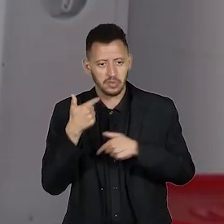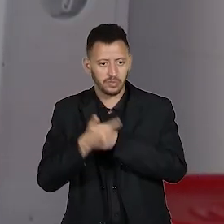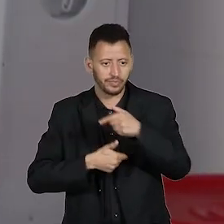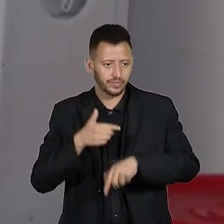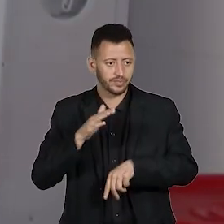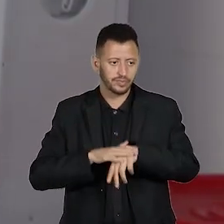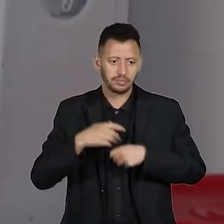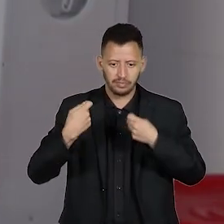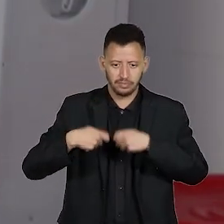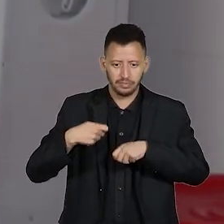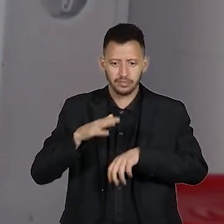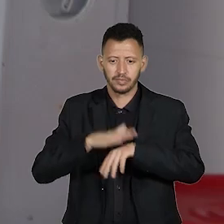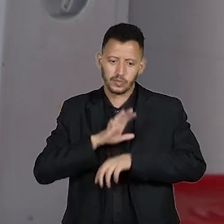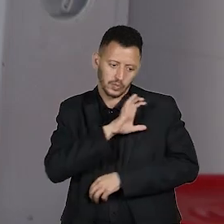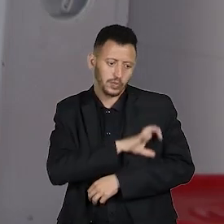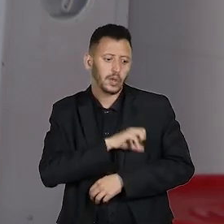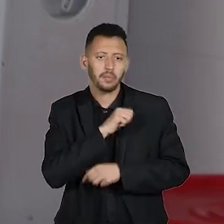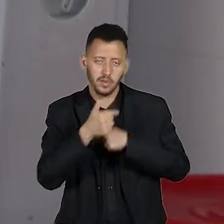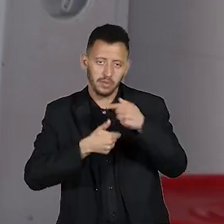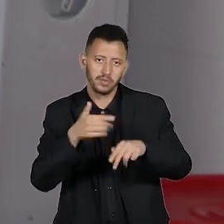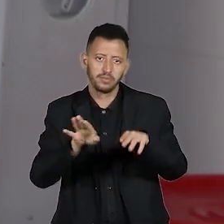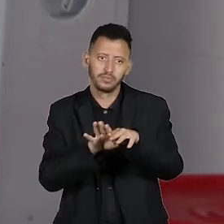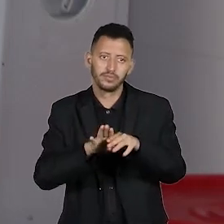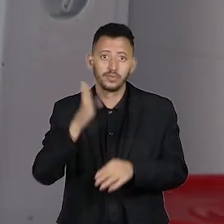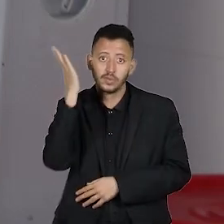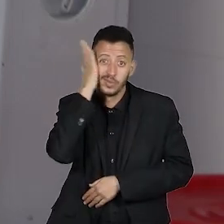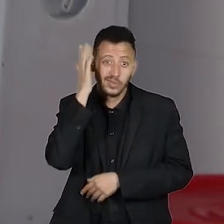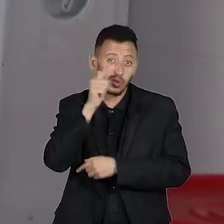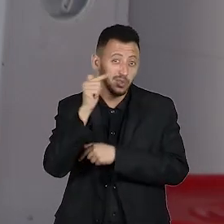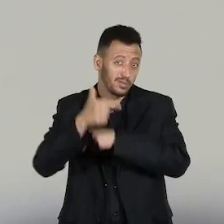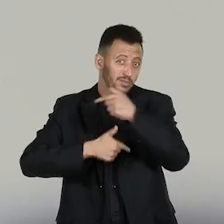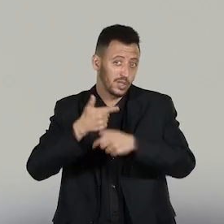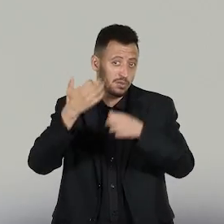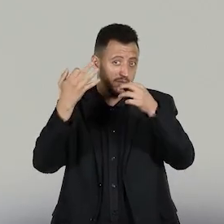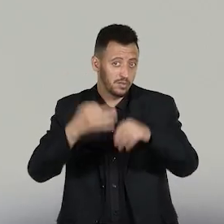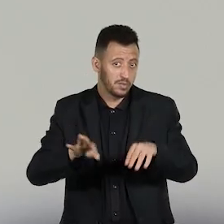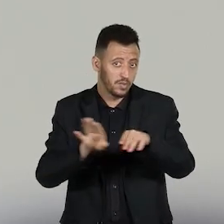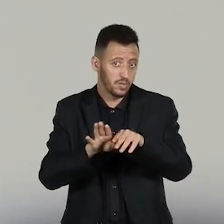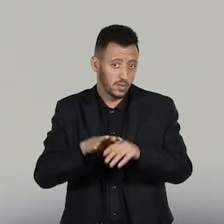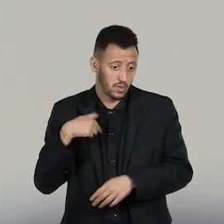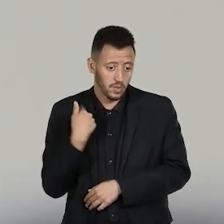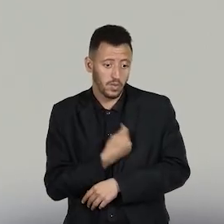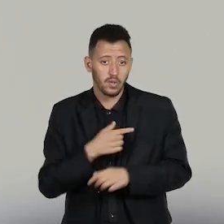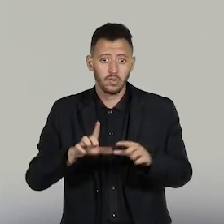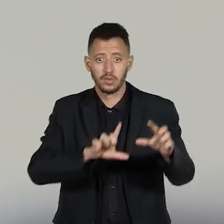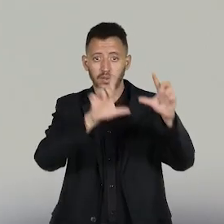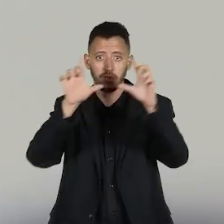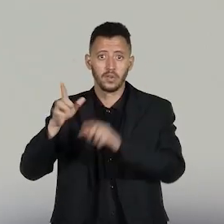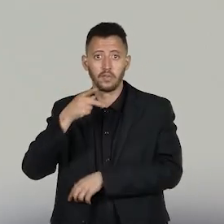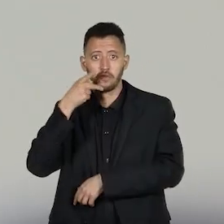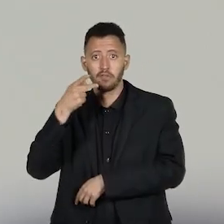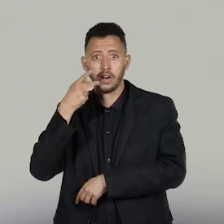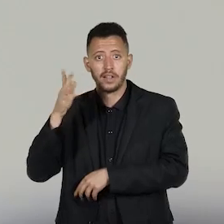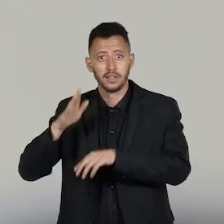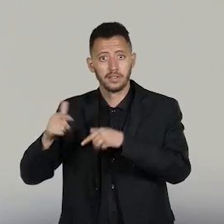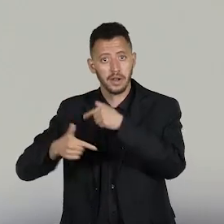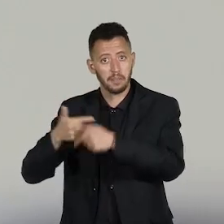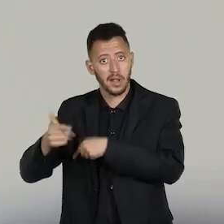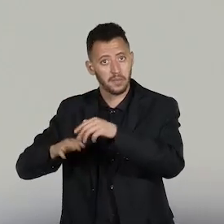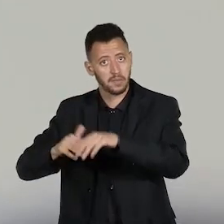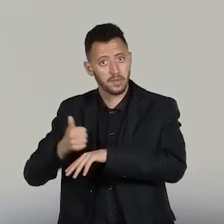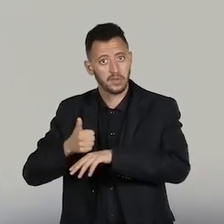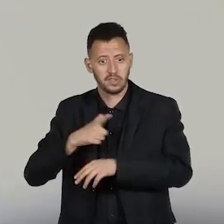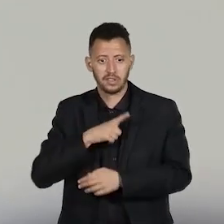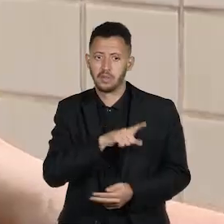muito bem. Trabalho com preciso e com amor também. E saiba o que é trabalho decente no nosso quadro